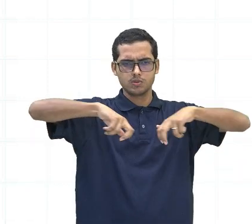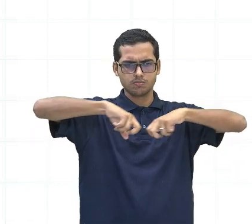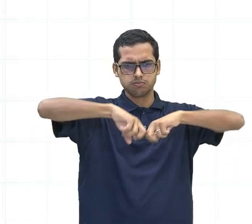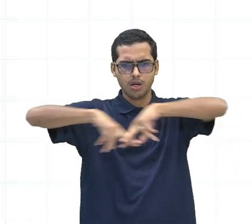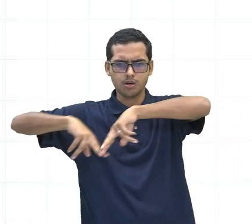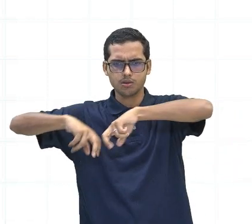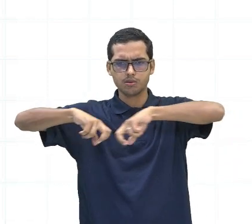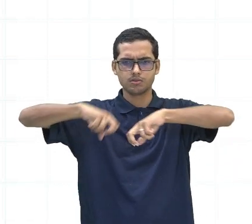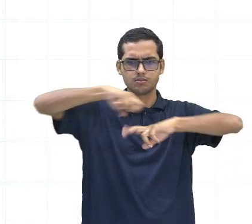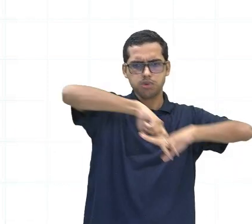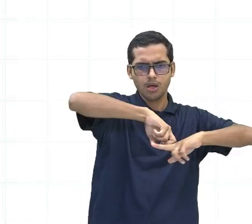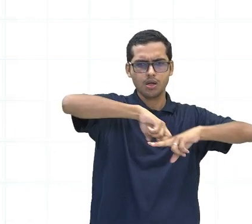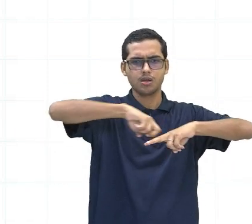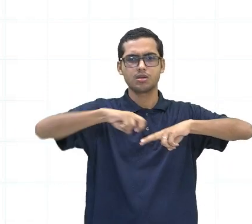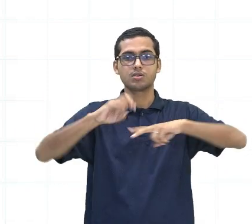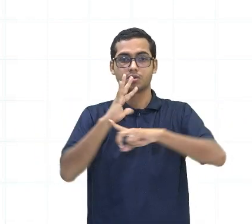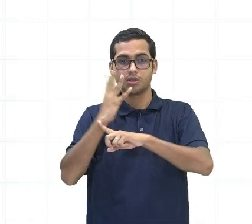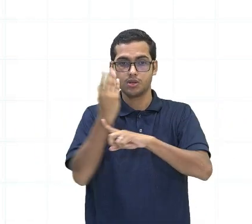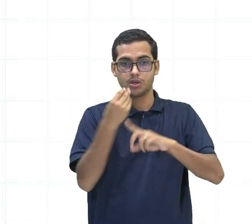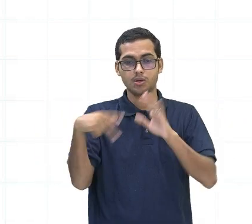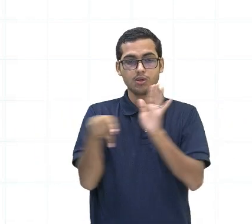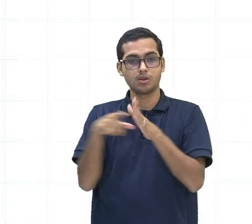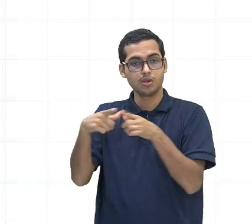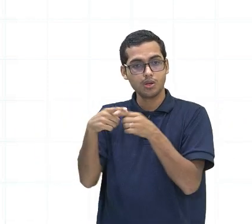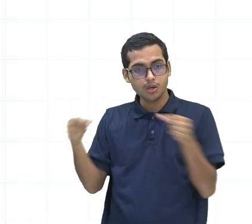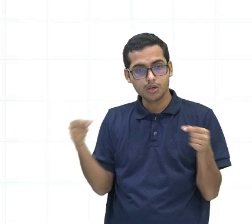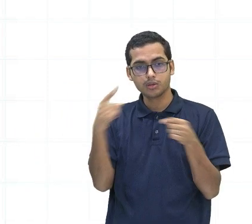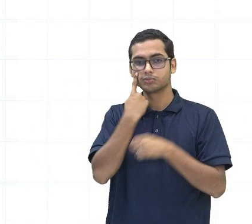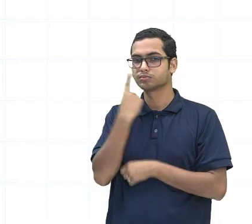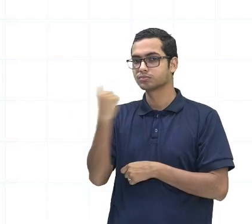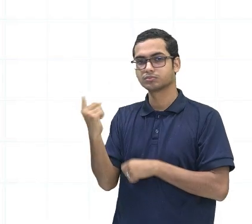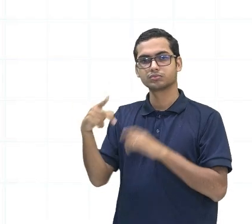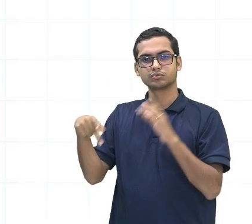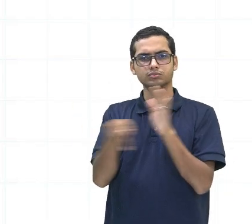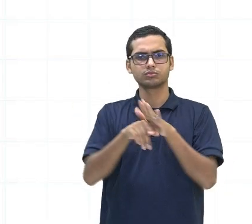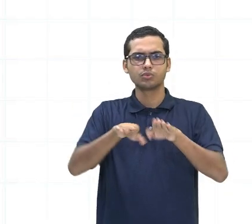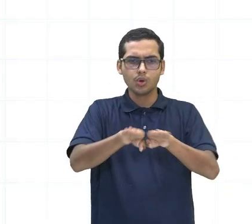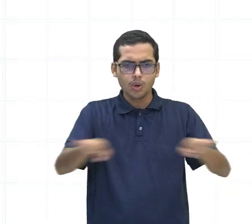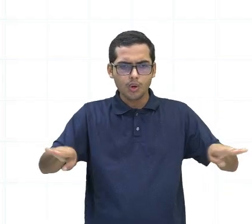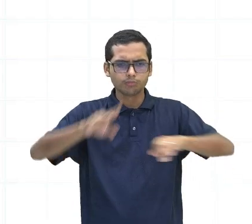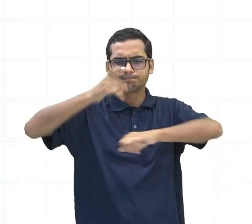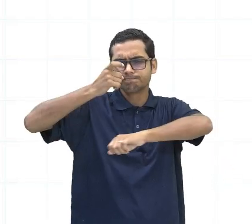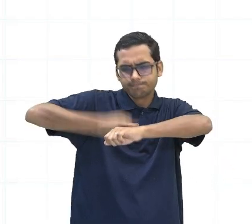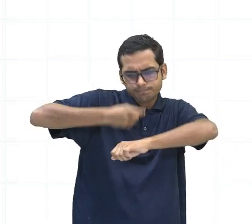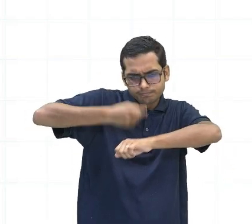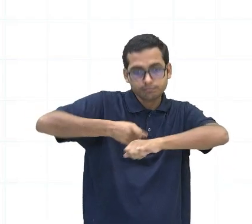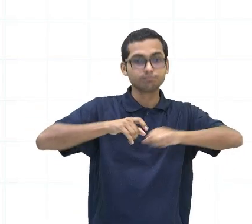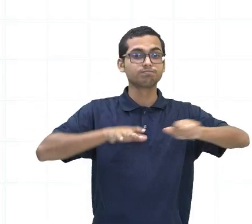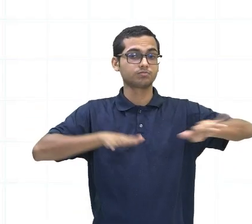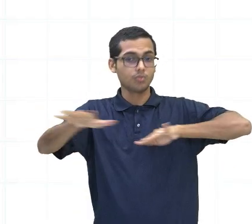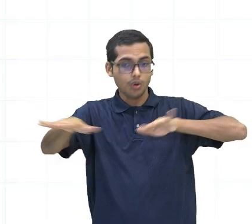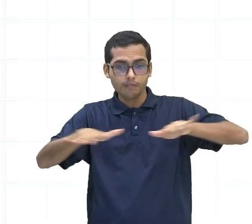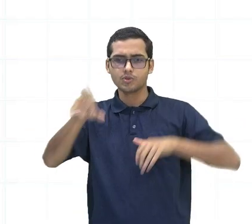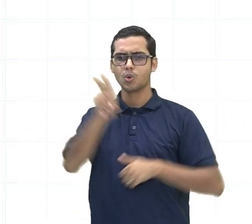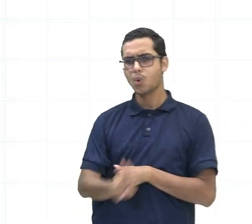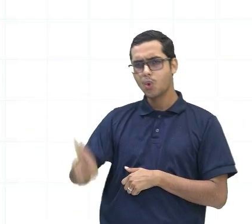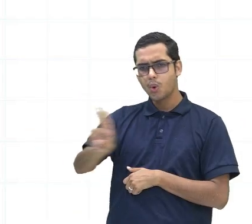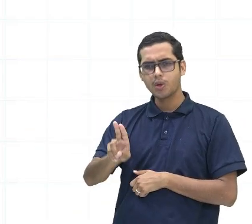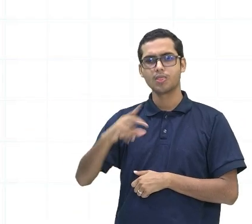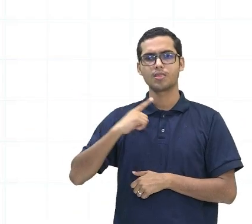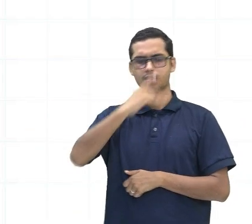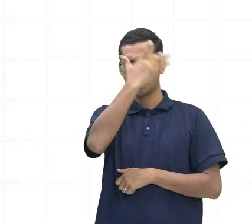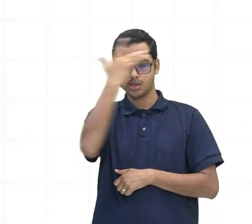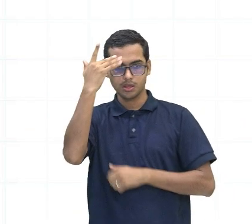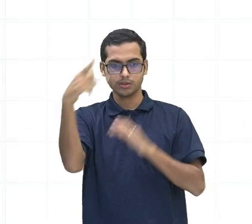de técnicas das artes marciais japonesas realizadas no chão, ou seja, são movimentos aplicados quando o lutador